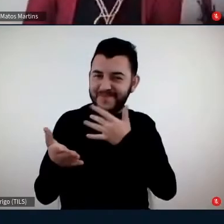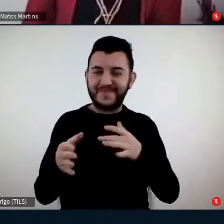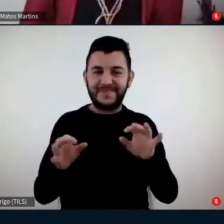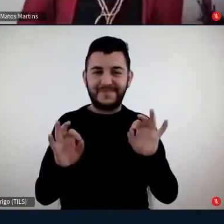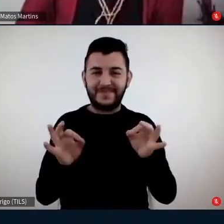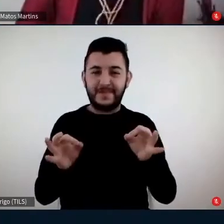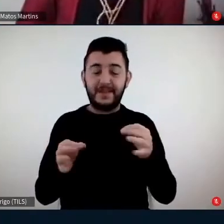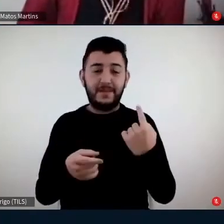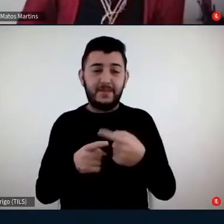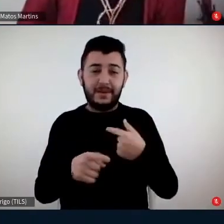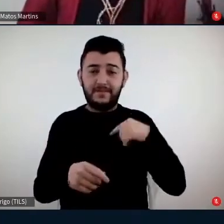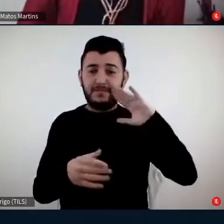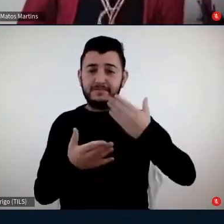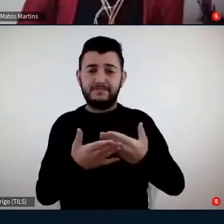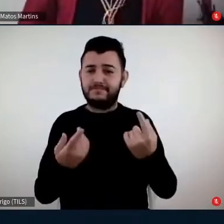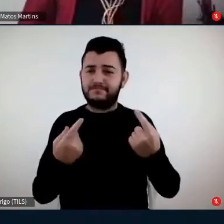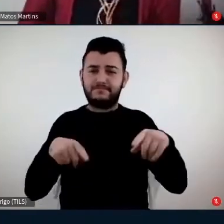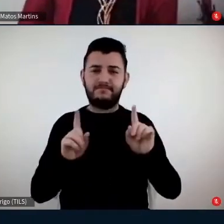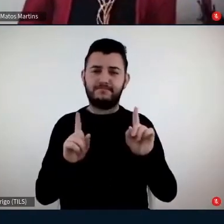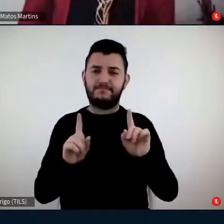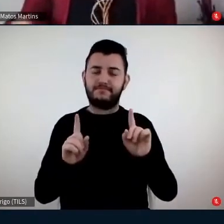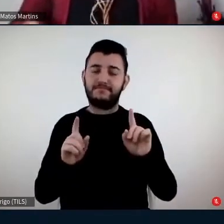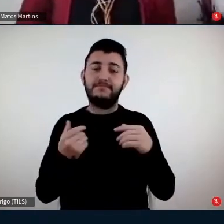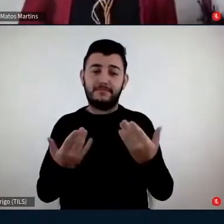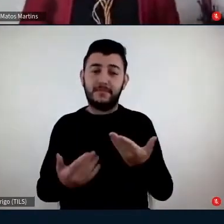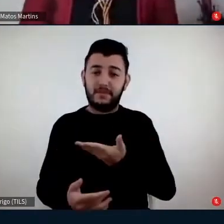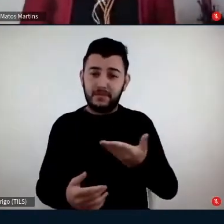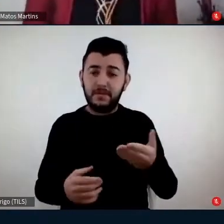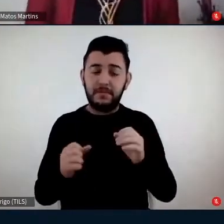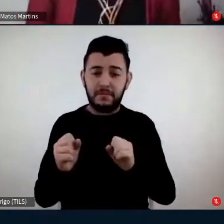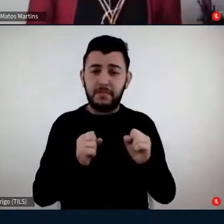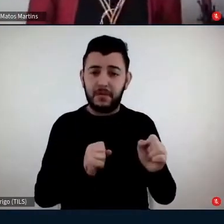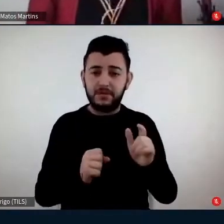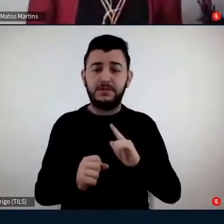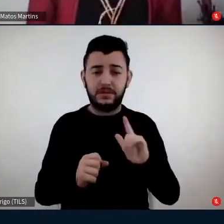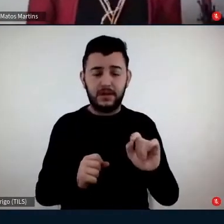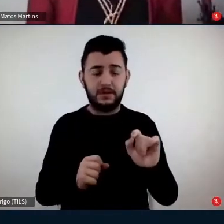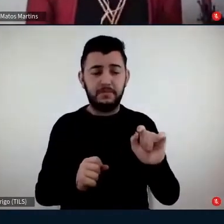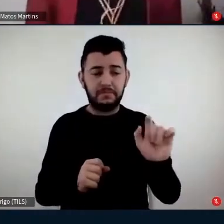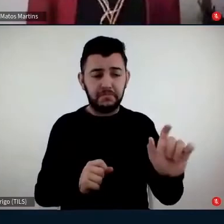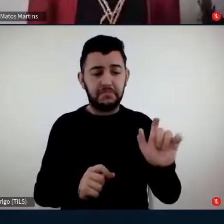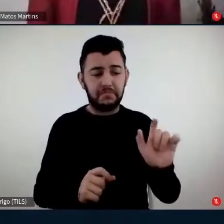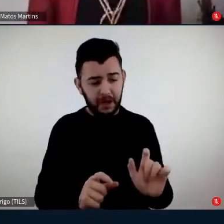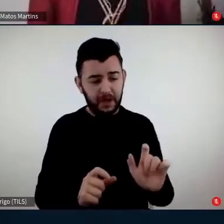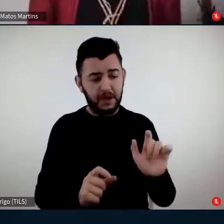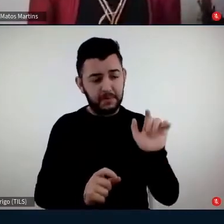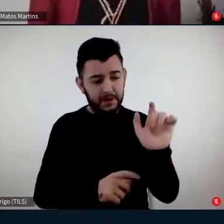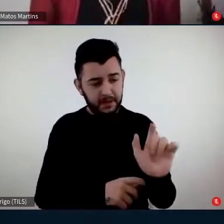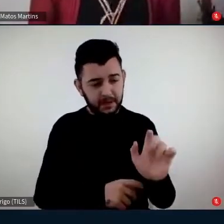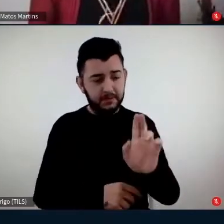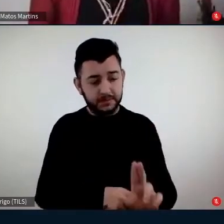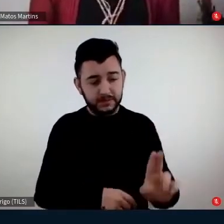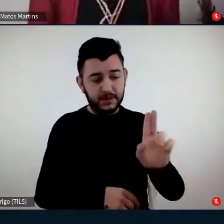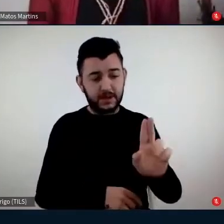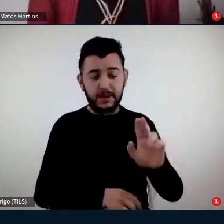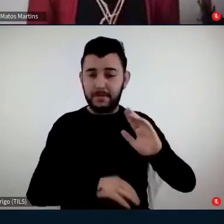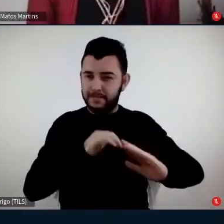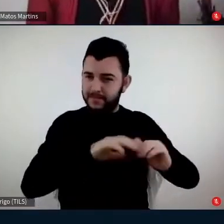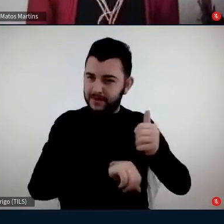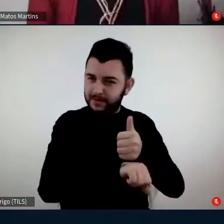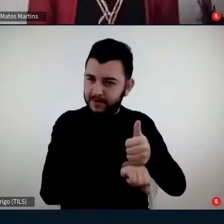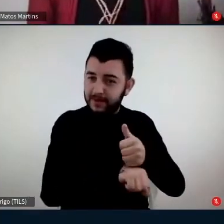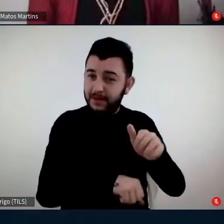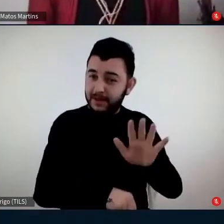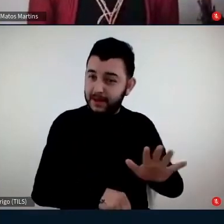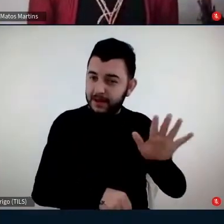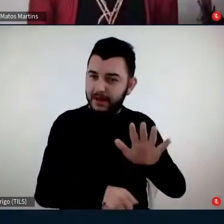que ele não é necessário. Então, você pode manter algumas ocorrências, mas pense nisso, em usar, talvez, profissional da tradução ou